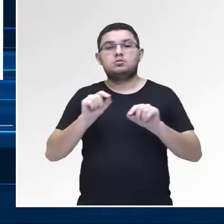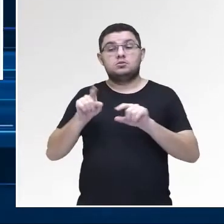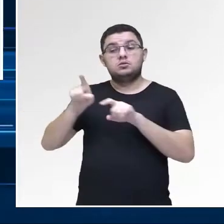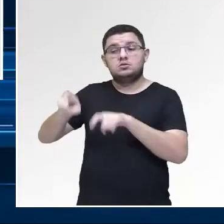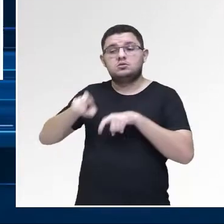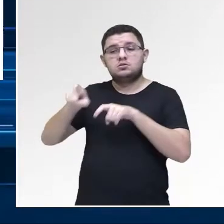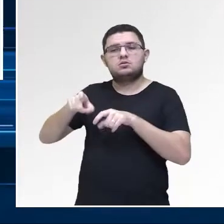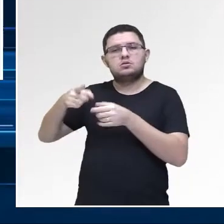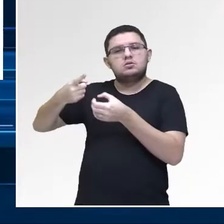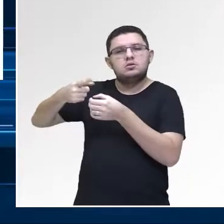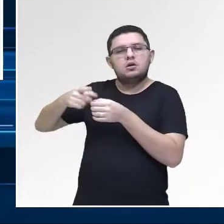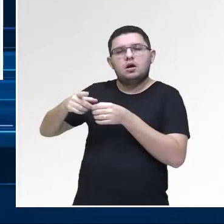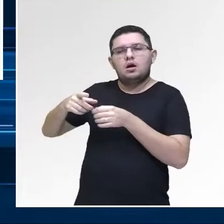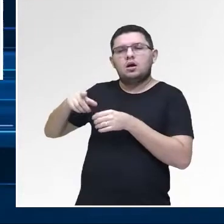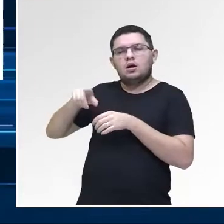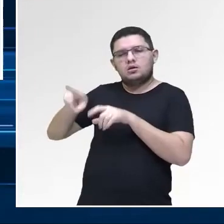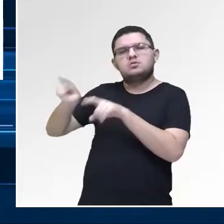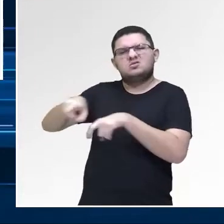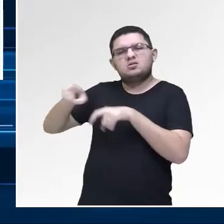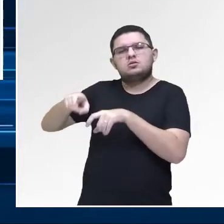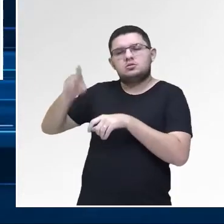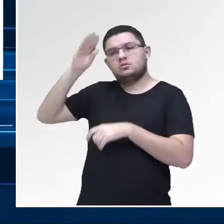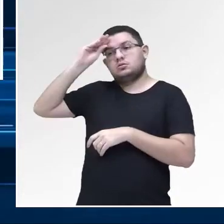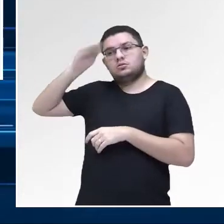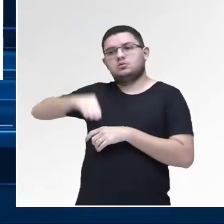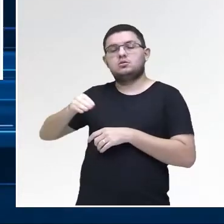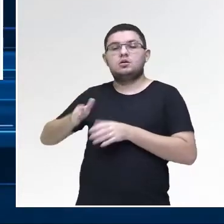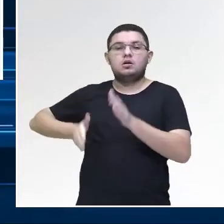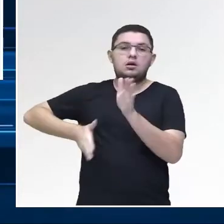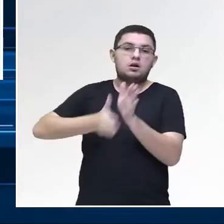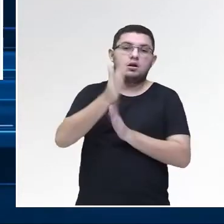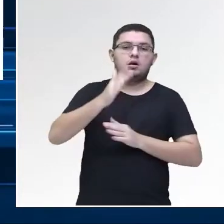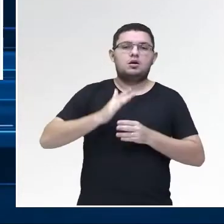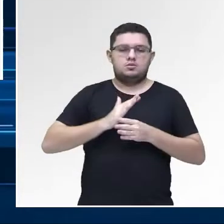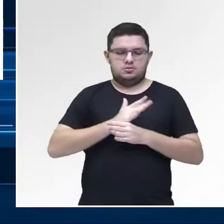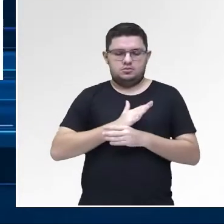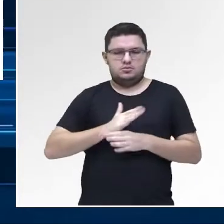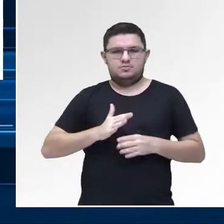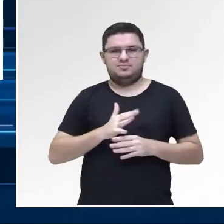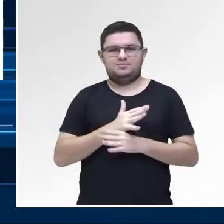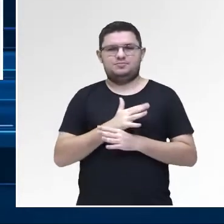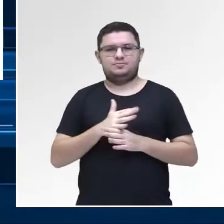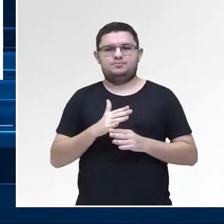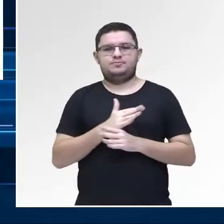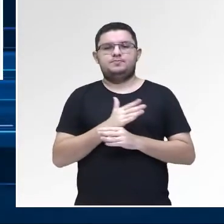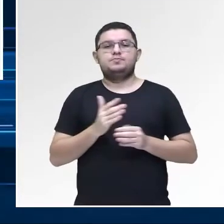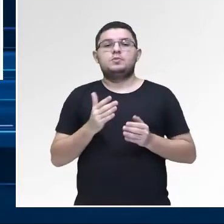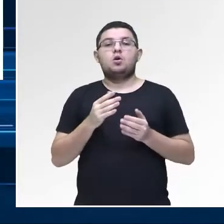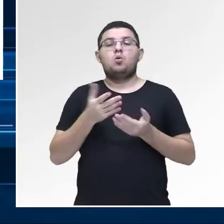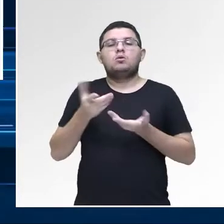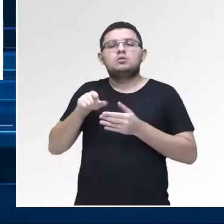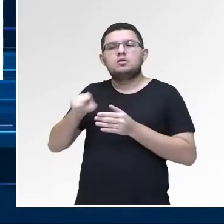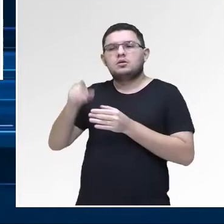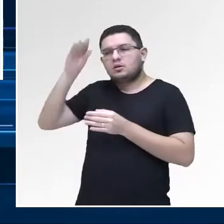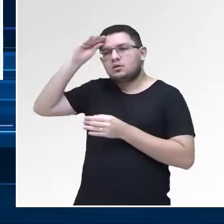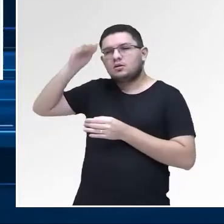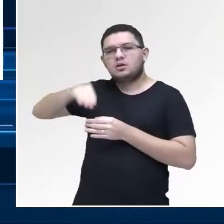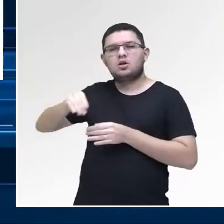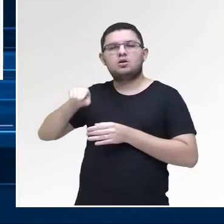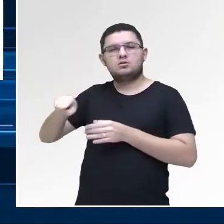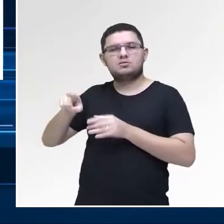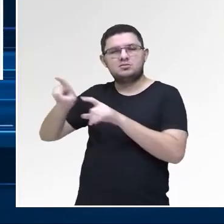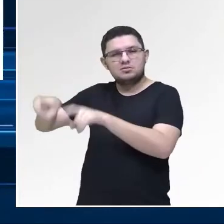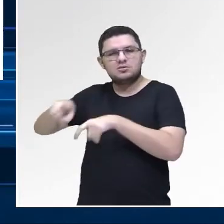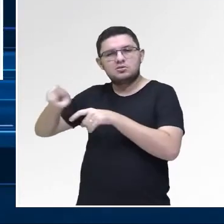essa saída da população do campo em direção às cidades começou ali por volta de 1940, ok? E